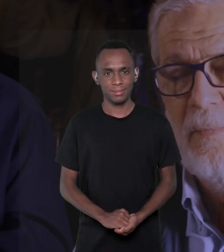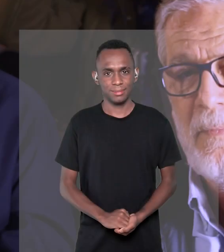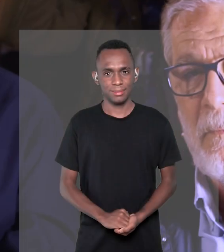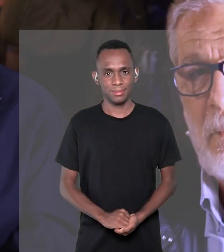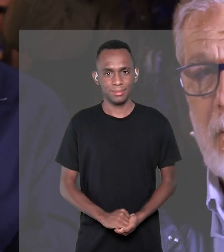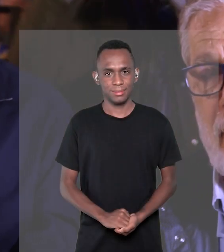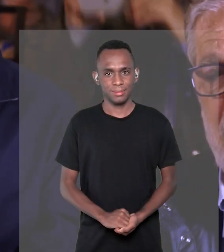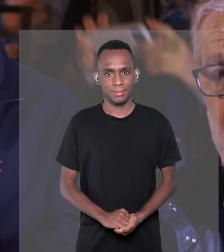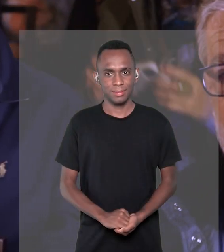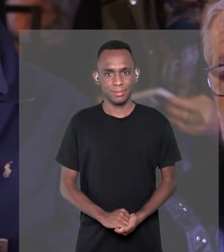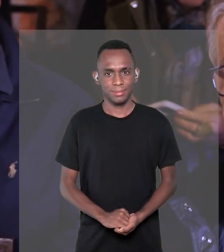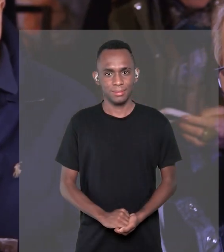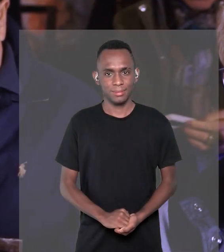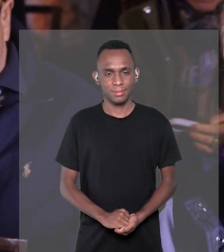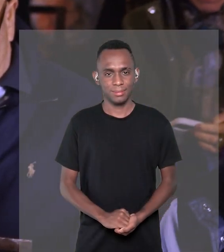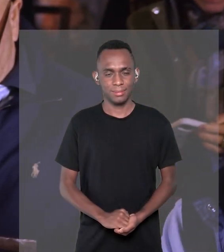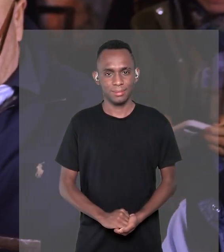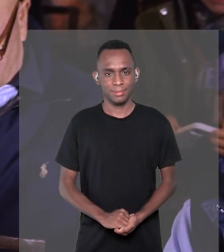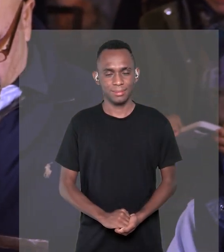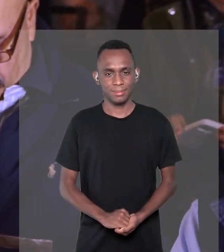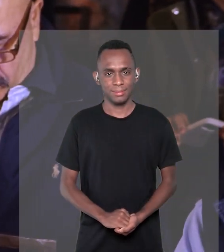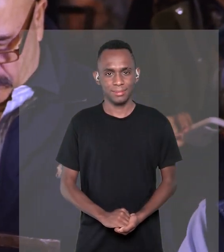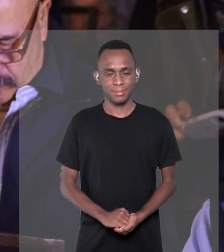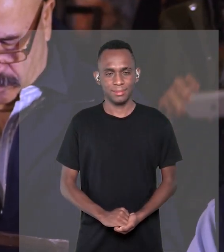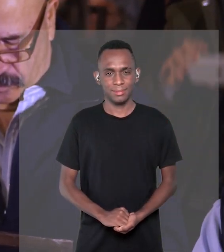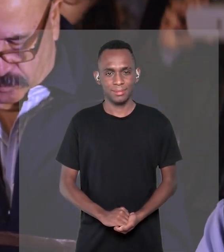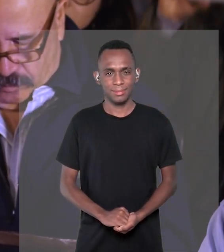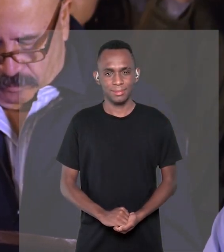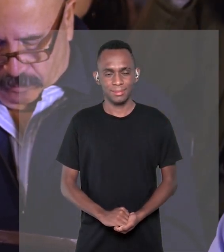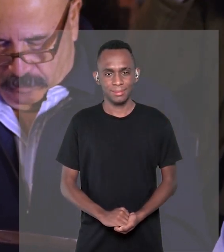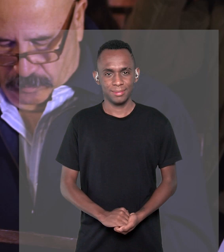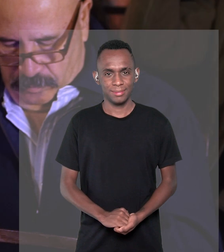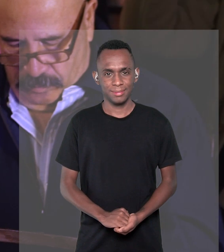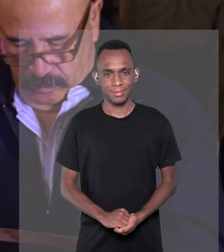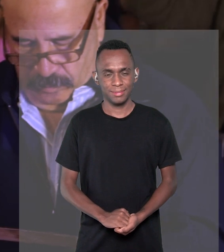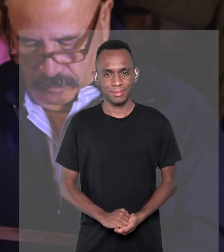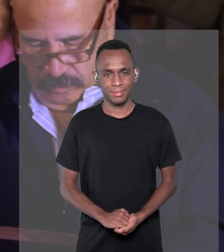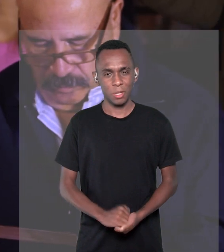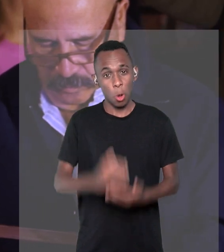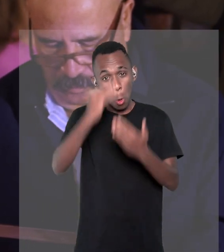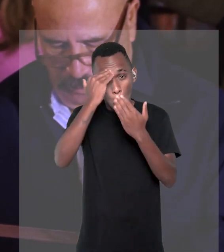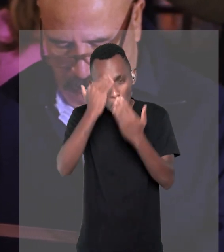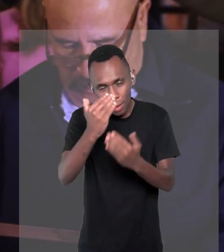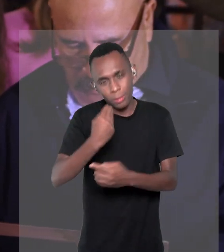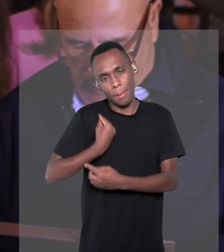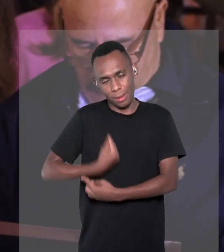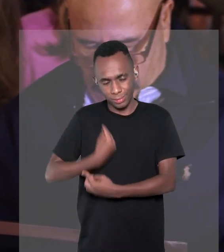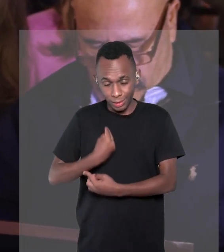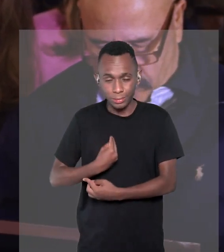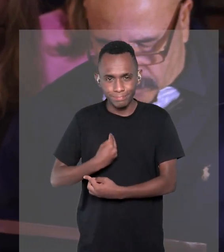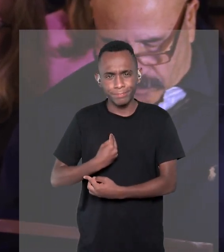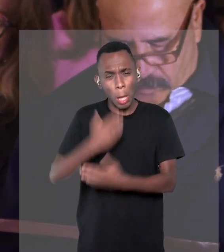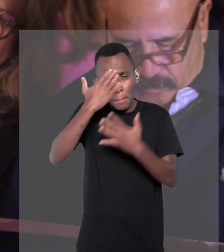obrigado pela presença, agradeço a todos, em especial o Fred, aqui, por ceder o espaço para a gente realizar